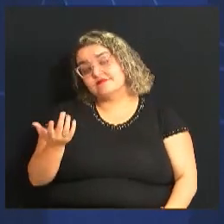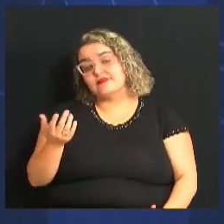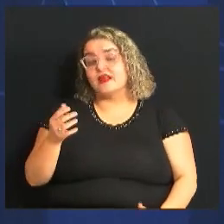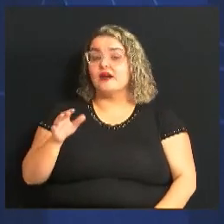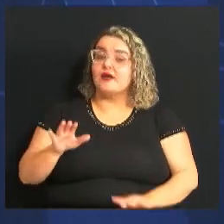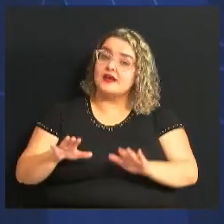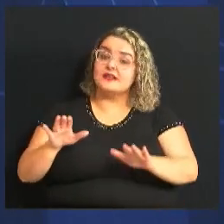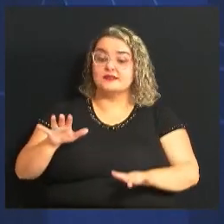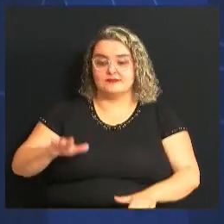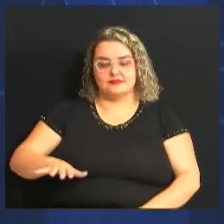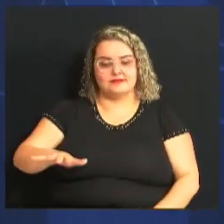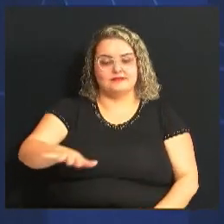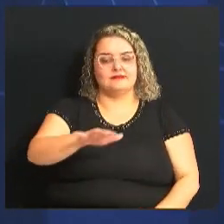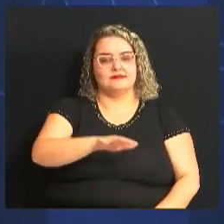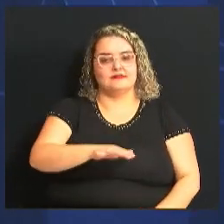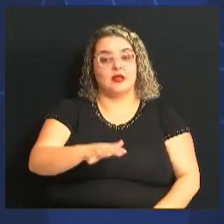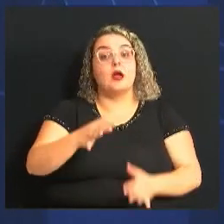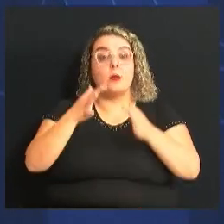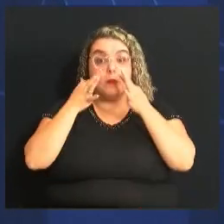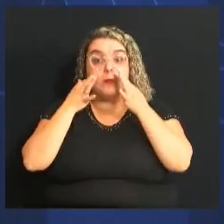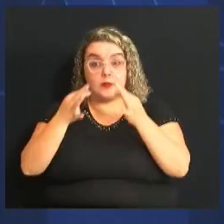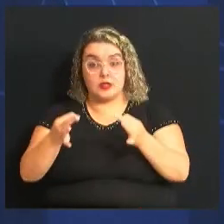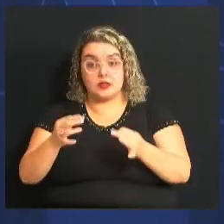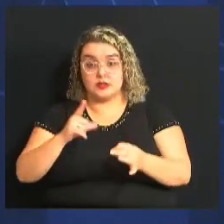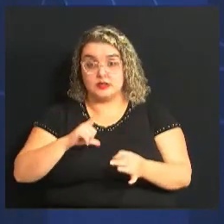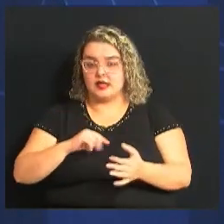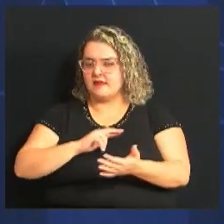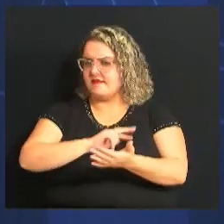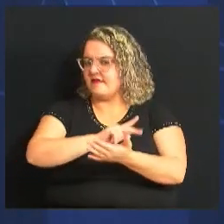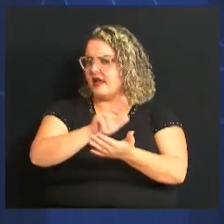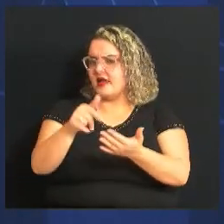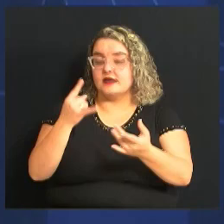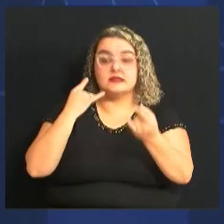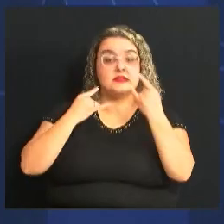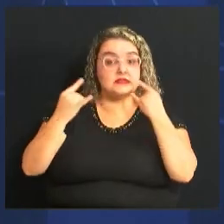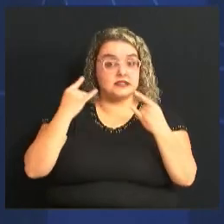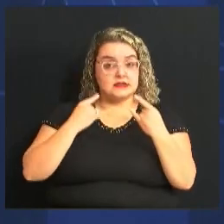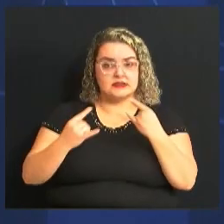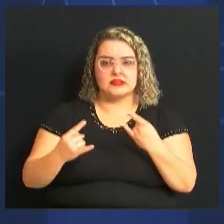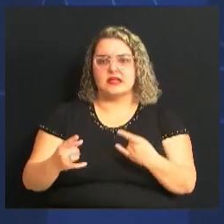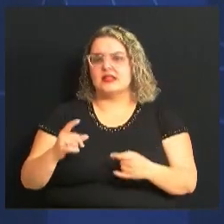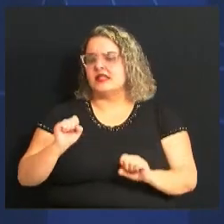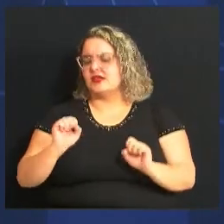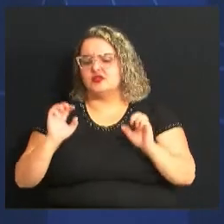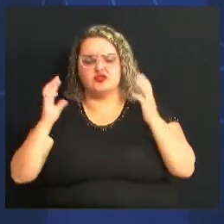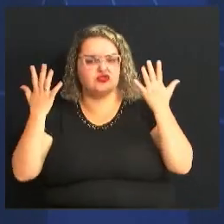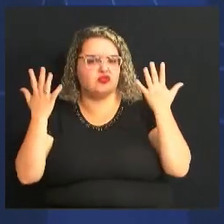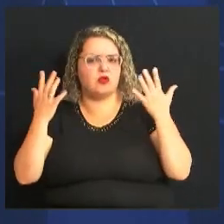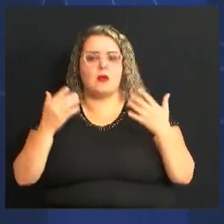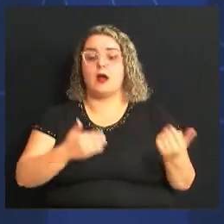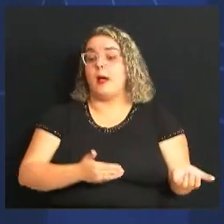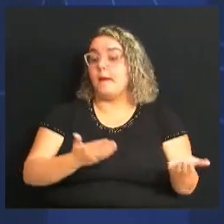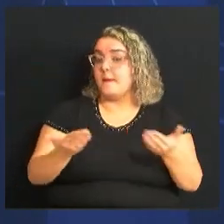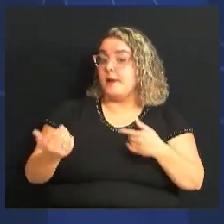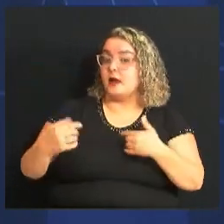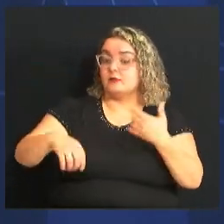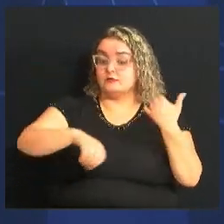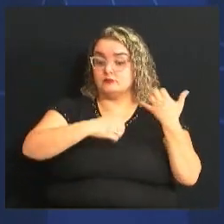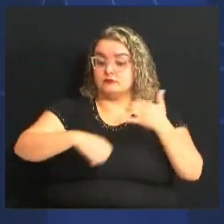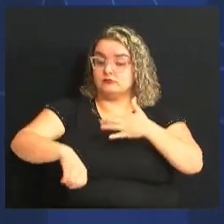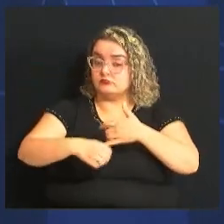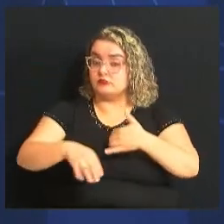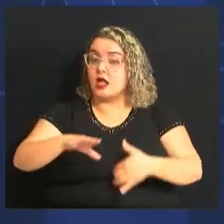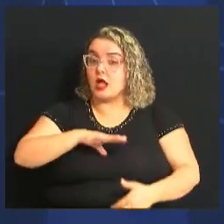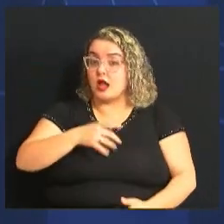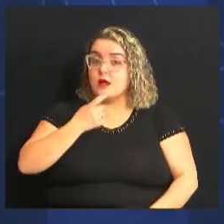na região, preste atenção porque tem muitas atrações, tem shows, tem apresentação da Orquestra Sinfônica de